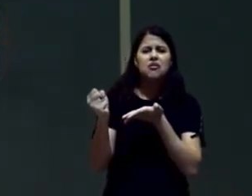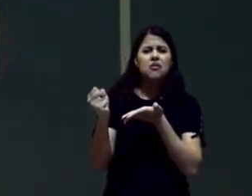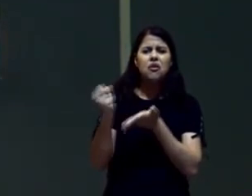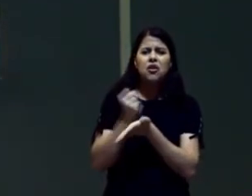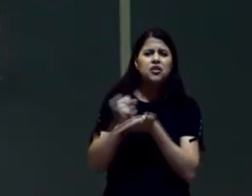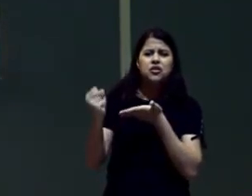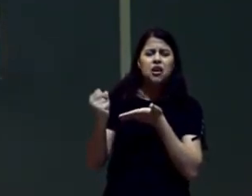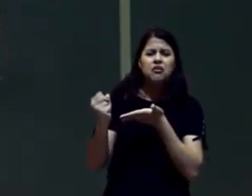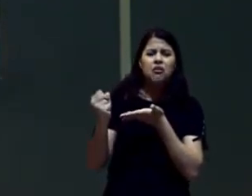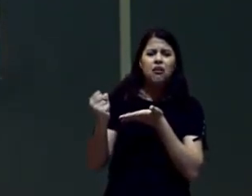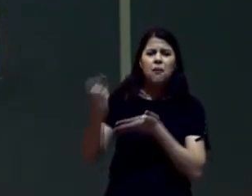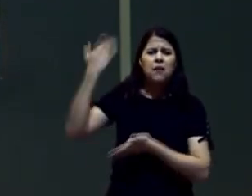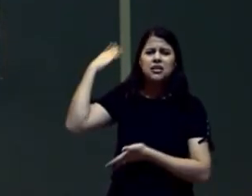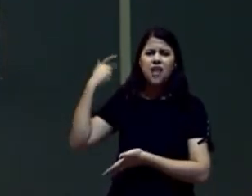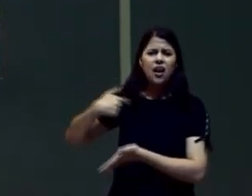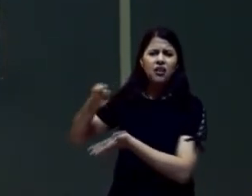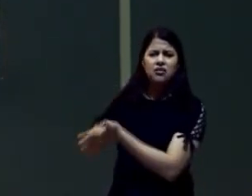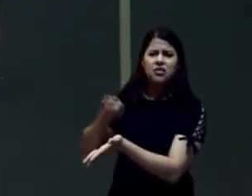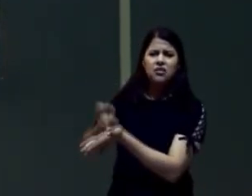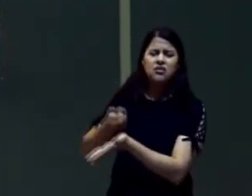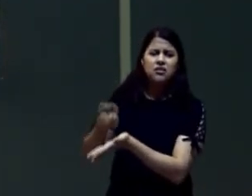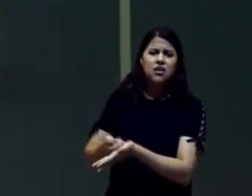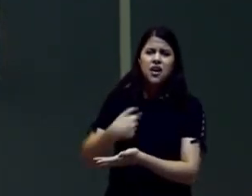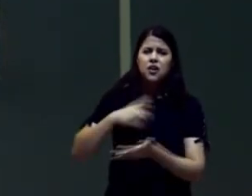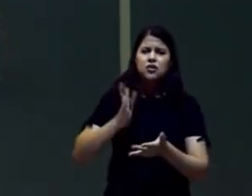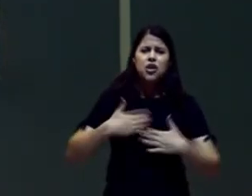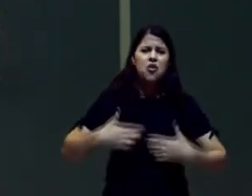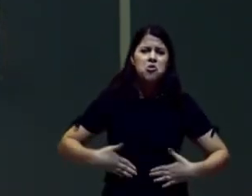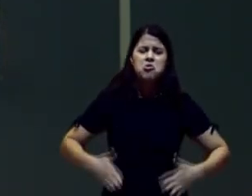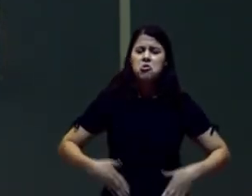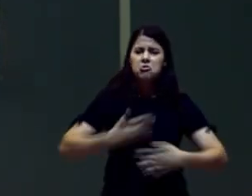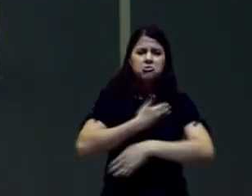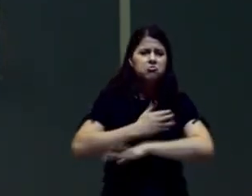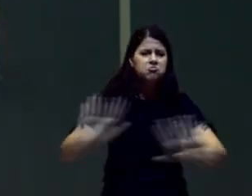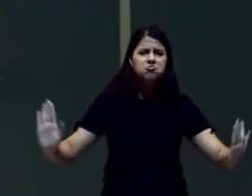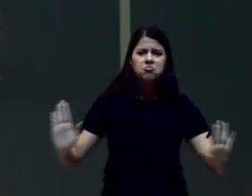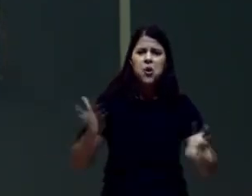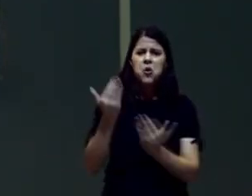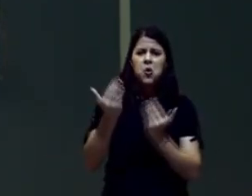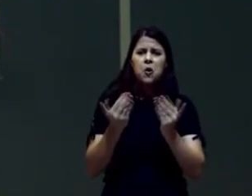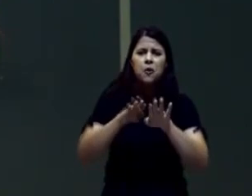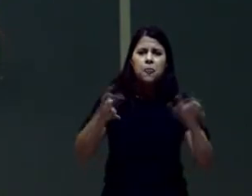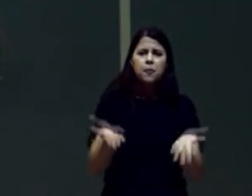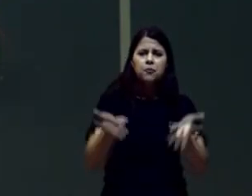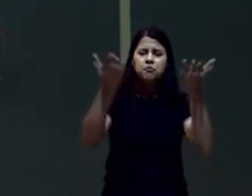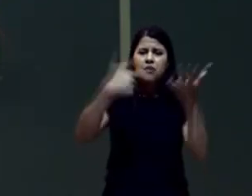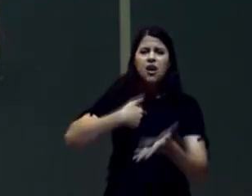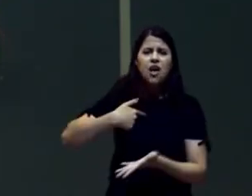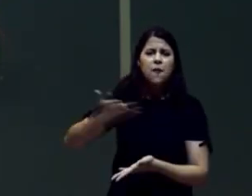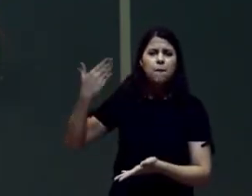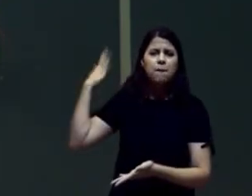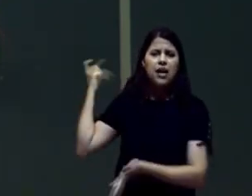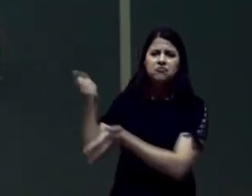ações consumadas. Ele diz: eu estou sendo oferecido como um sacrifício, eu combati, ou seja, o